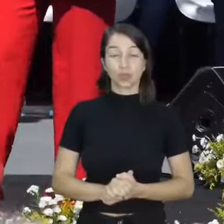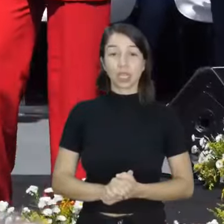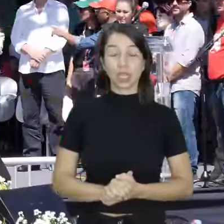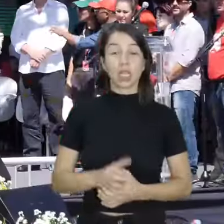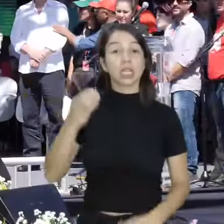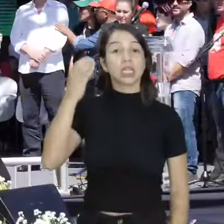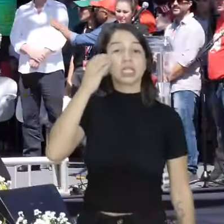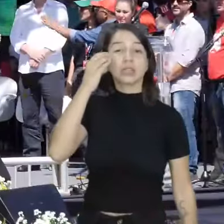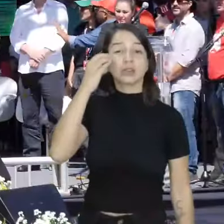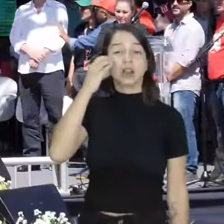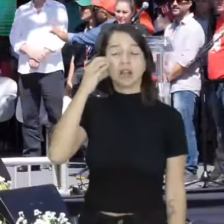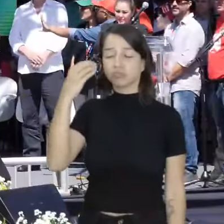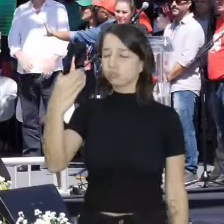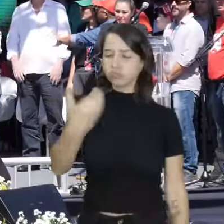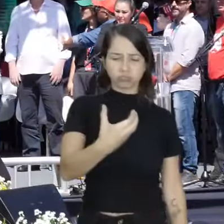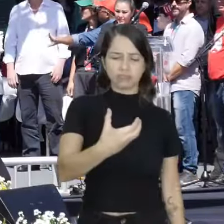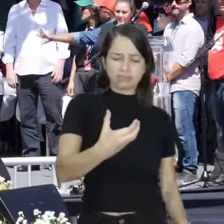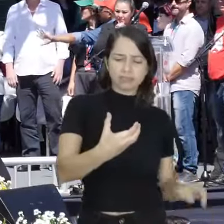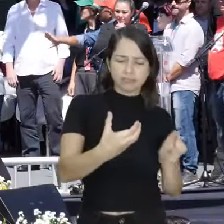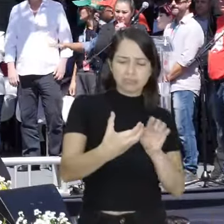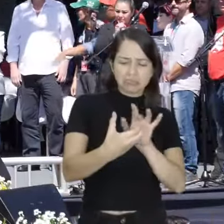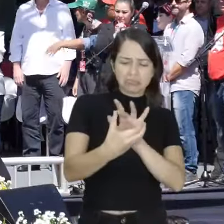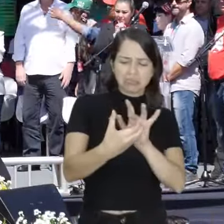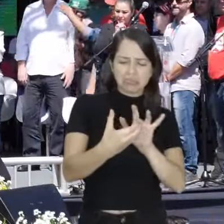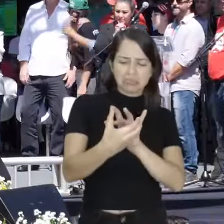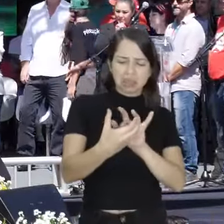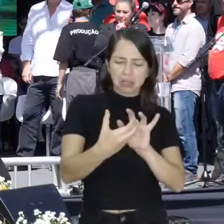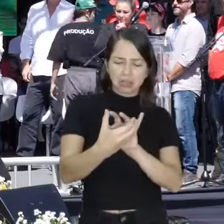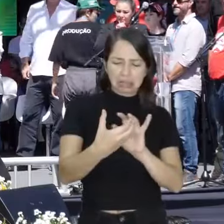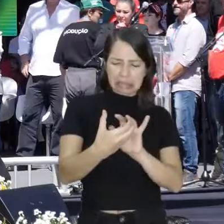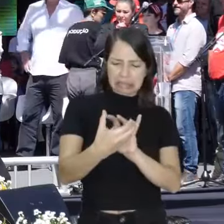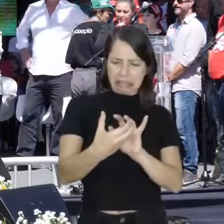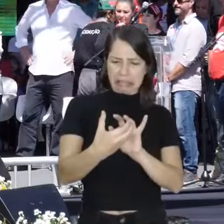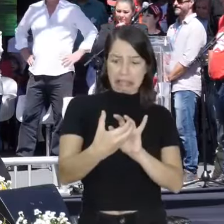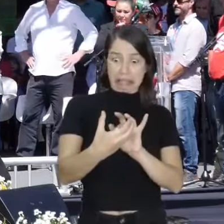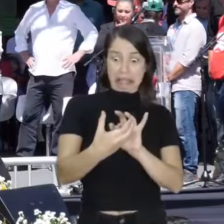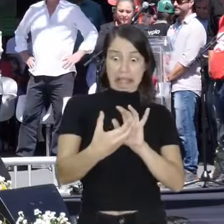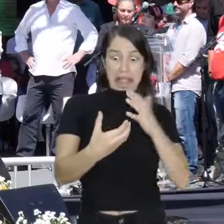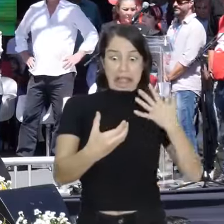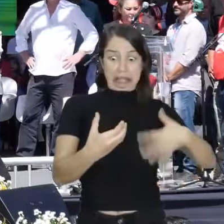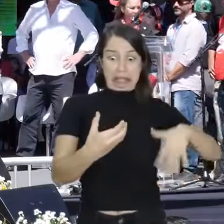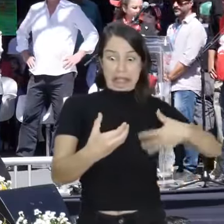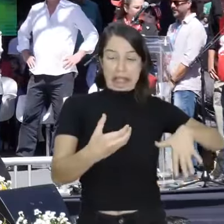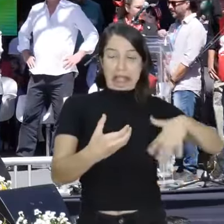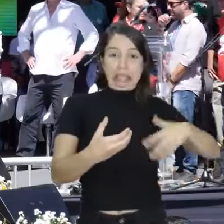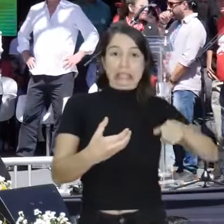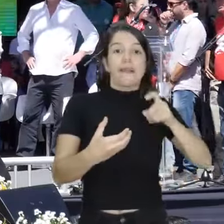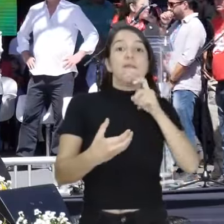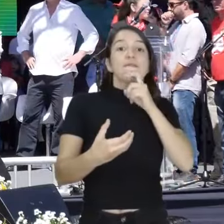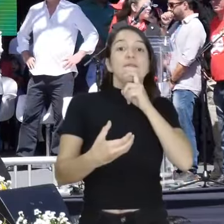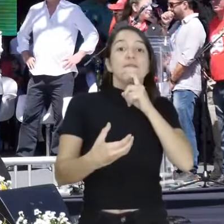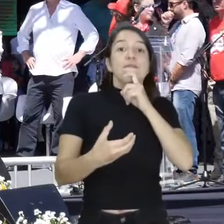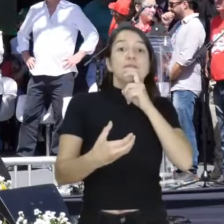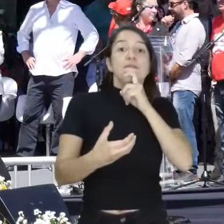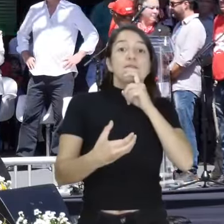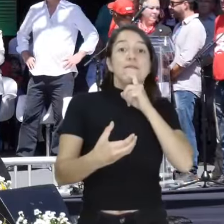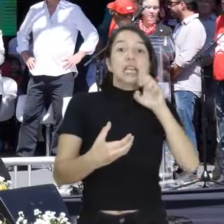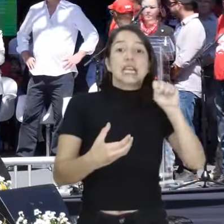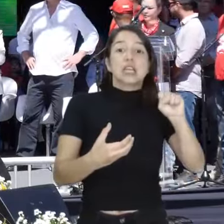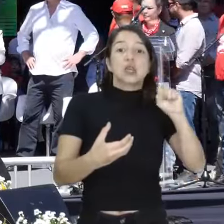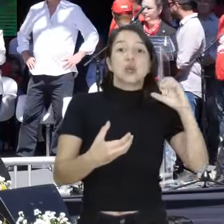A gente olhava o celular e a gente falava, vai estar muito frio em Santa Catarina. Vai estar muito frio no Rio Grande do Sul e vai estar muito frio no